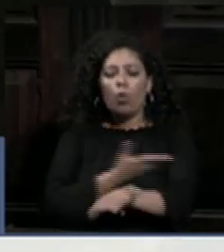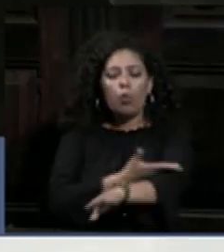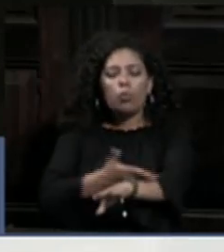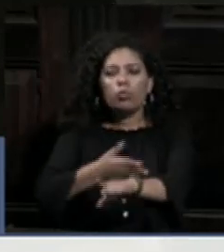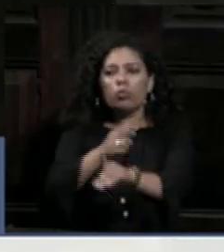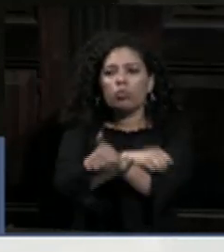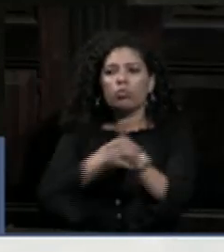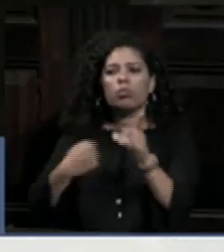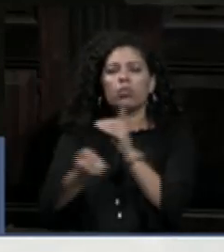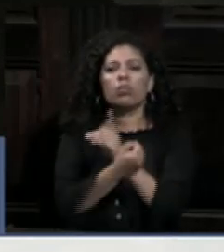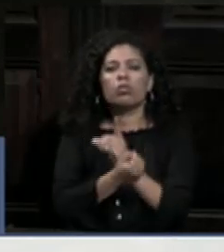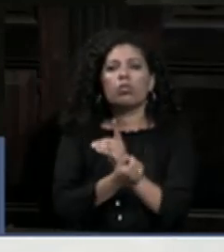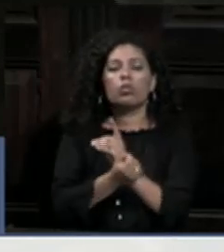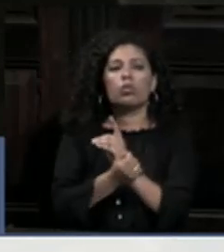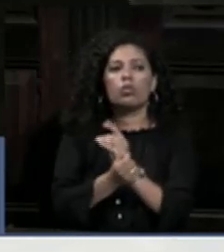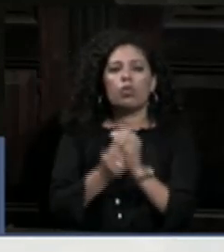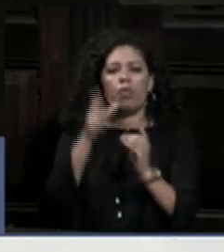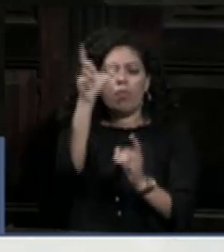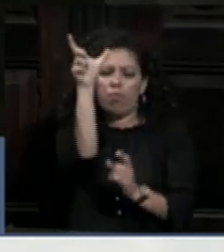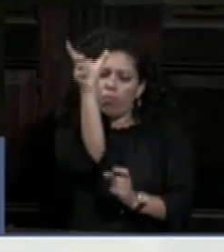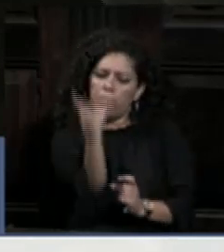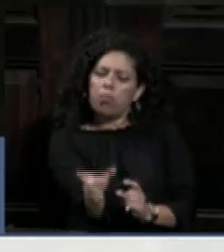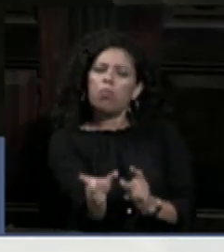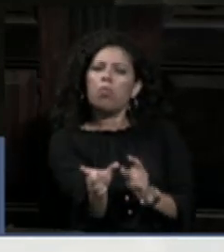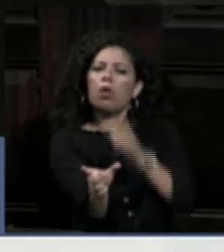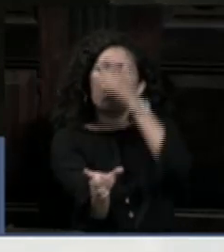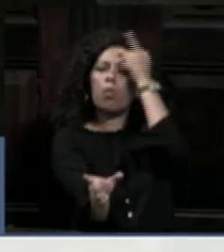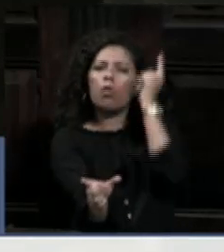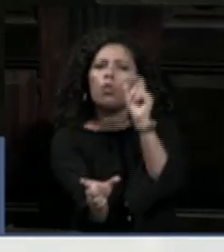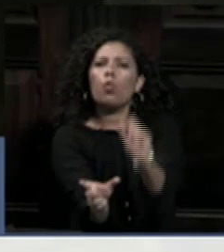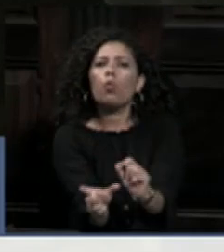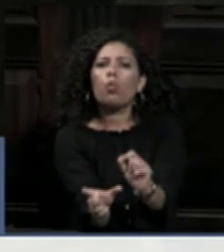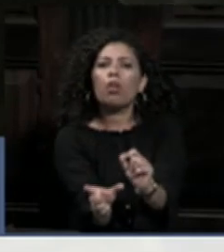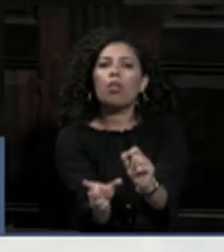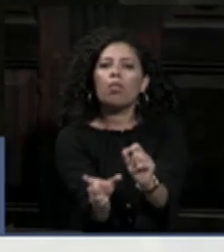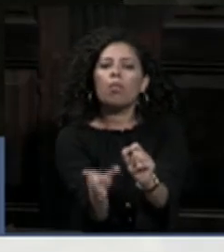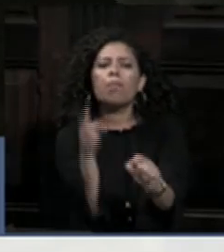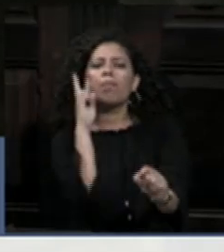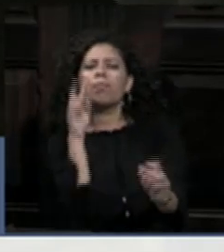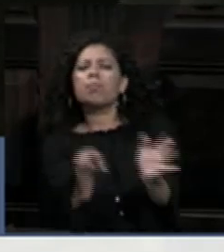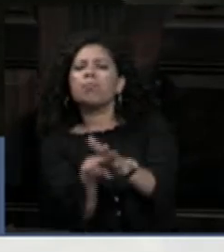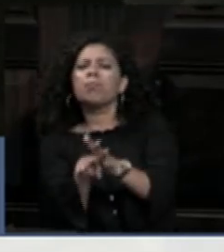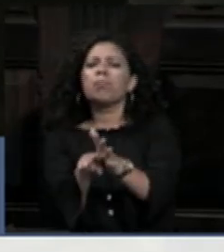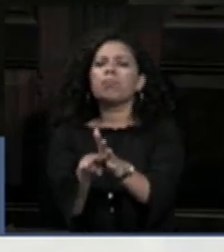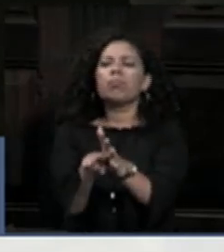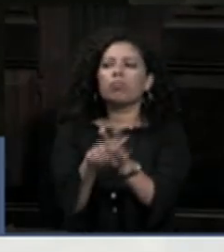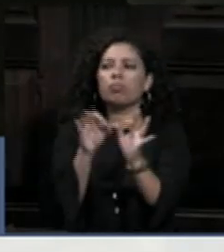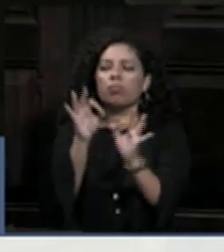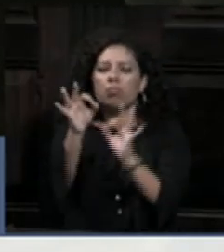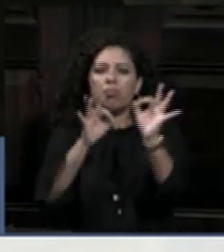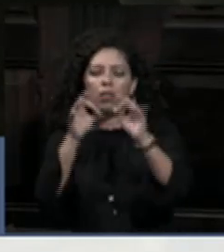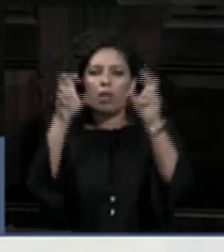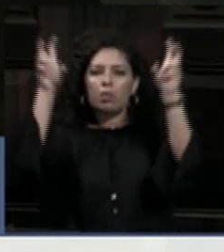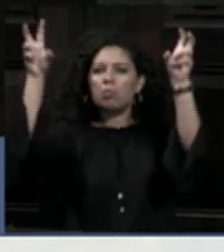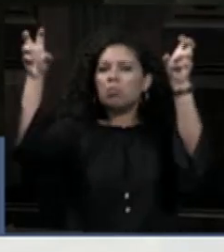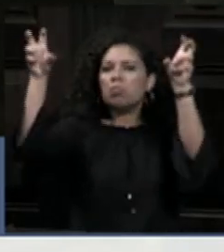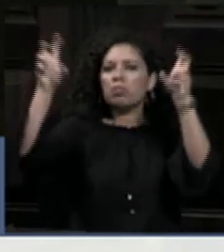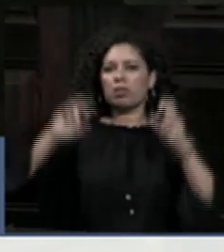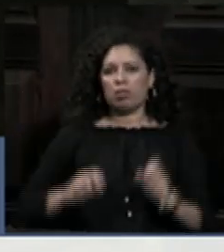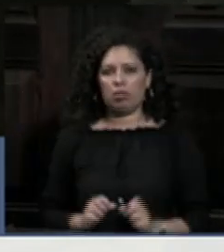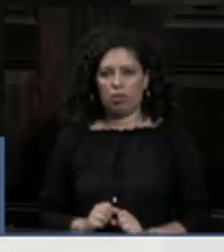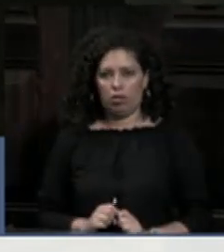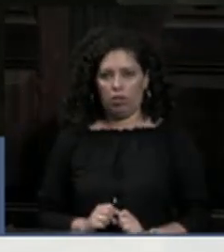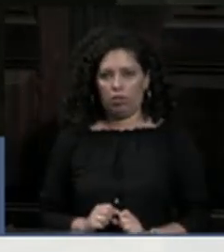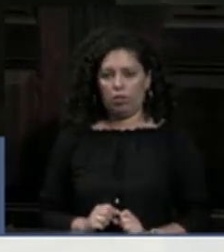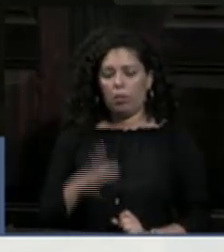desnecessários estamos precisando construir um projecto de salvação